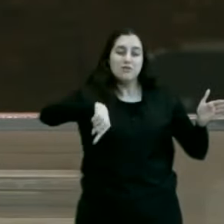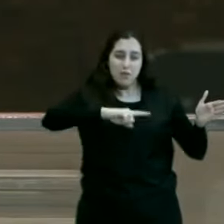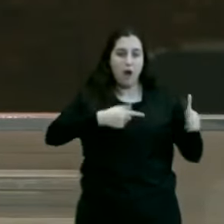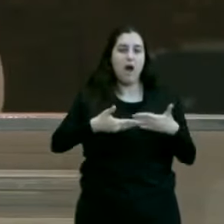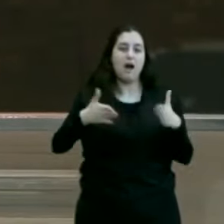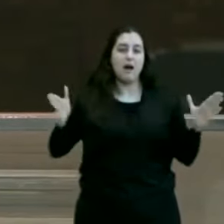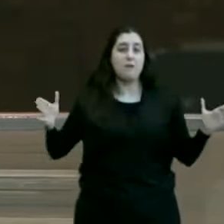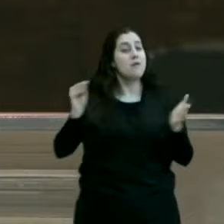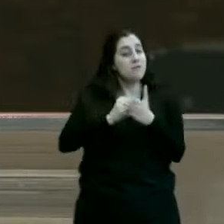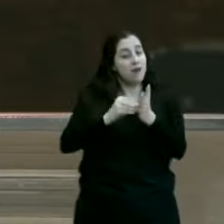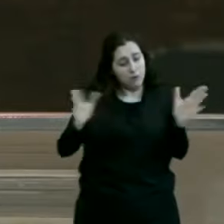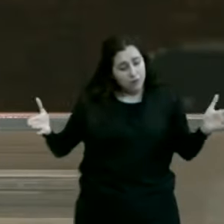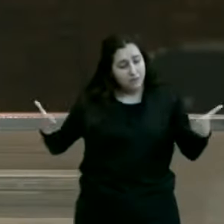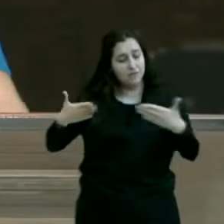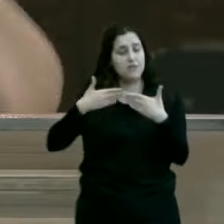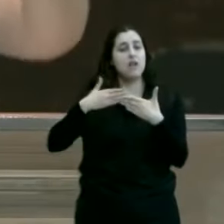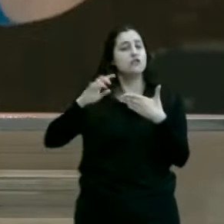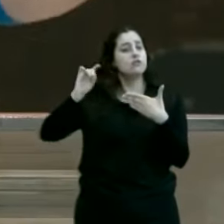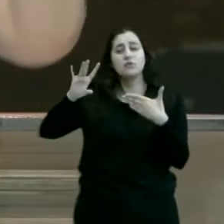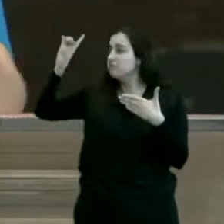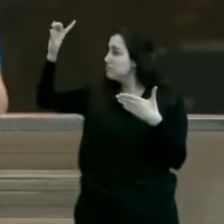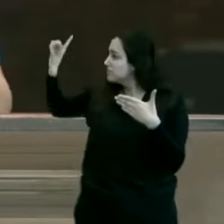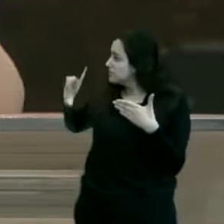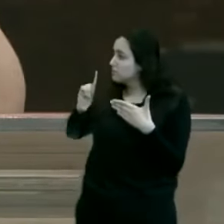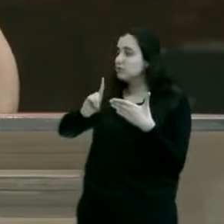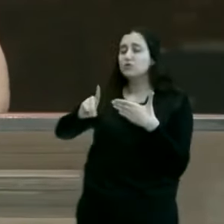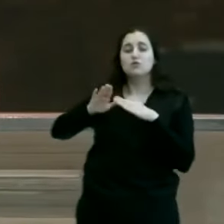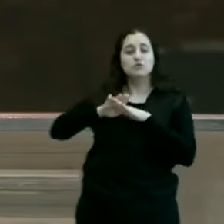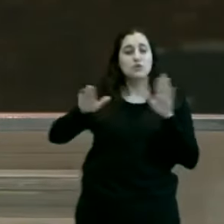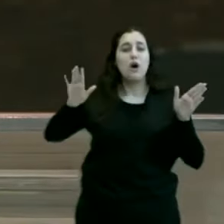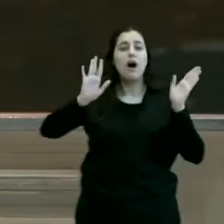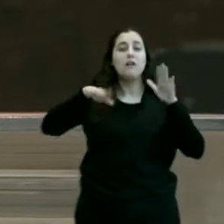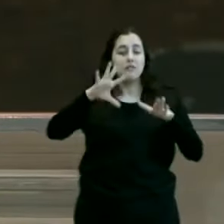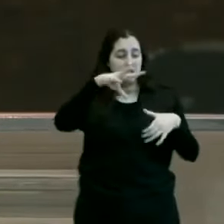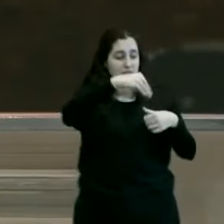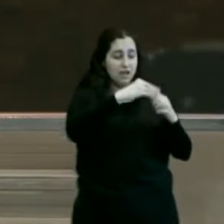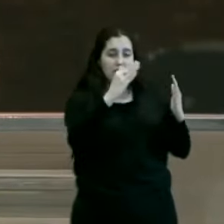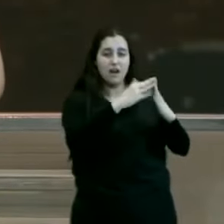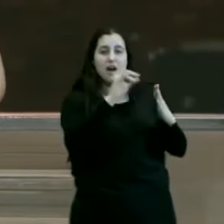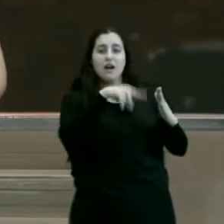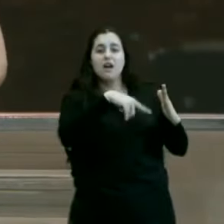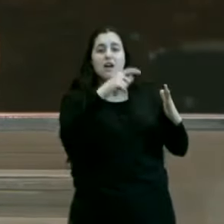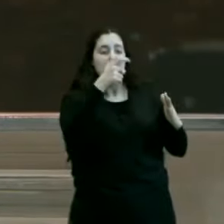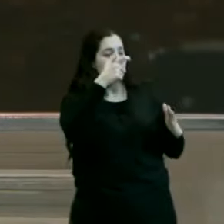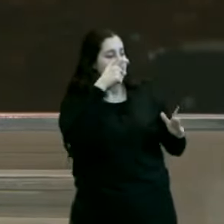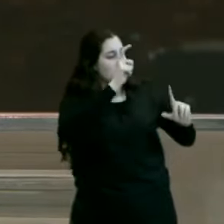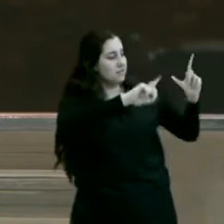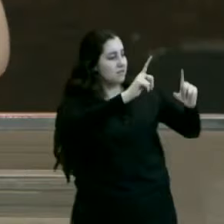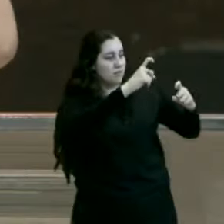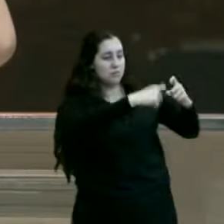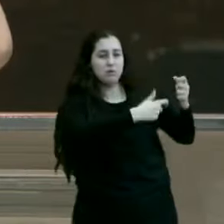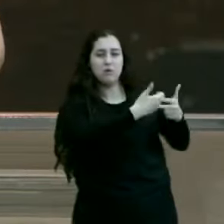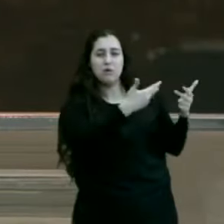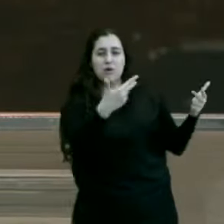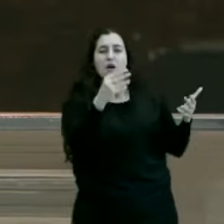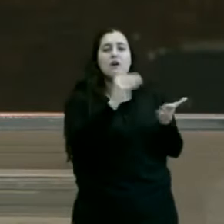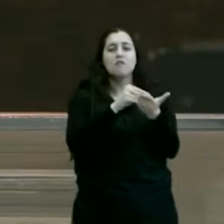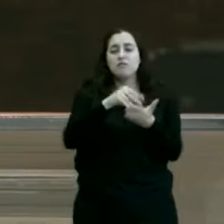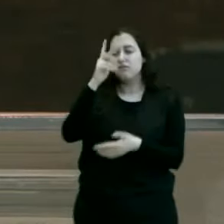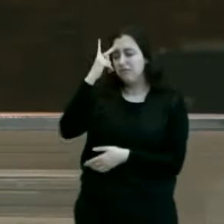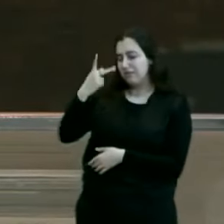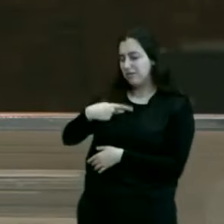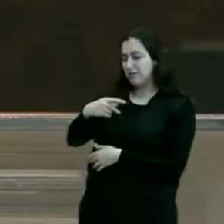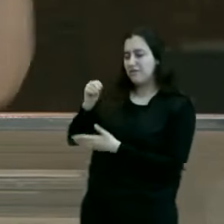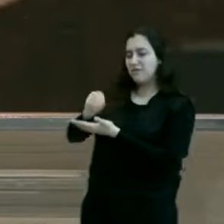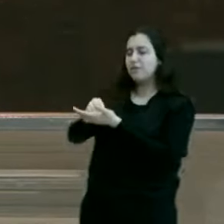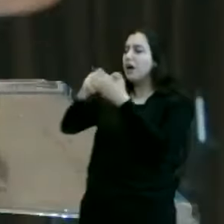temos dentro da nossa casa como altares, seja a pornografia, seja o egoísmo, a falta de respeito, a falta